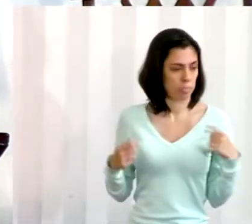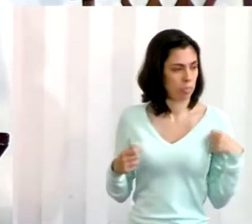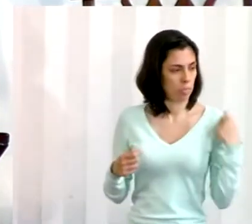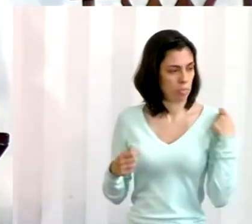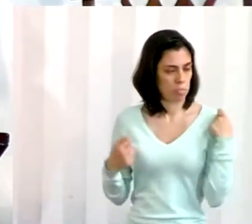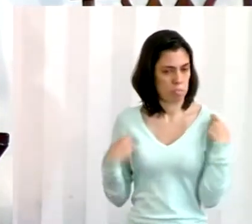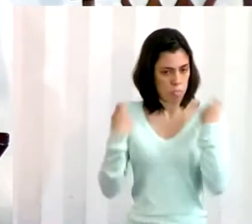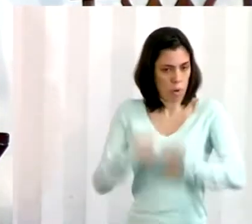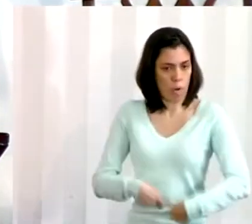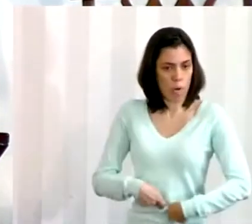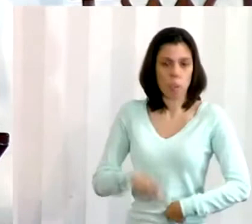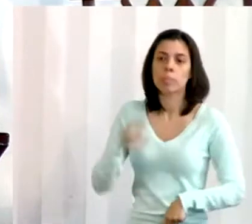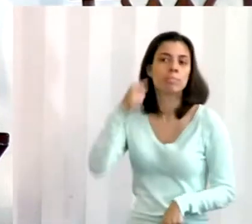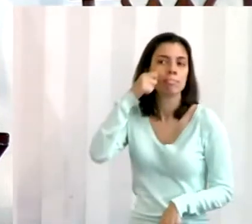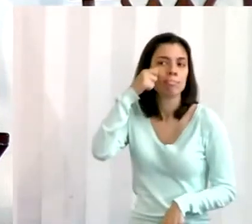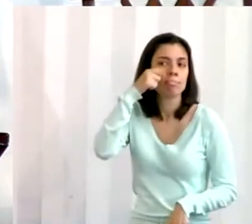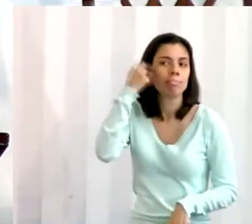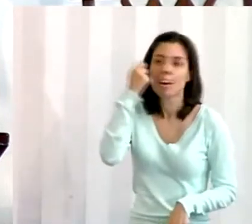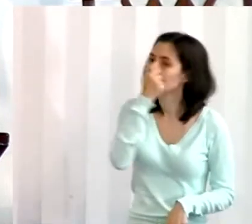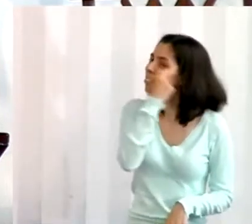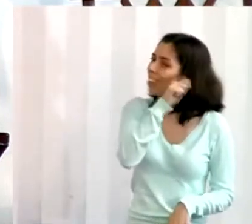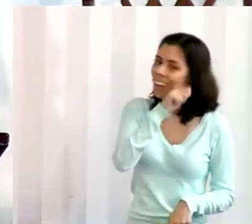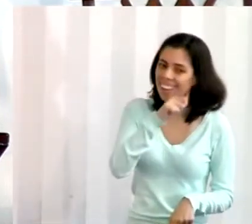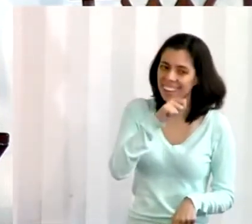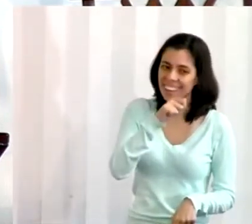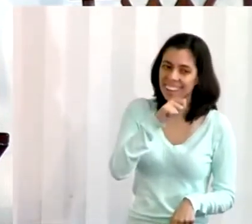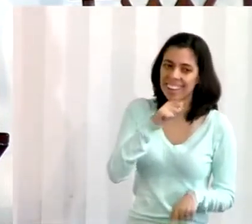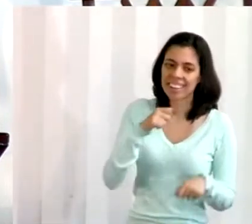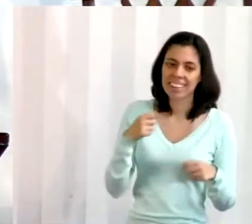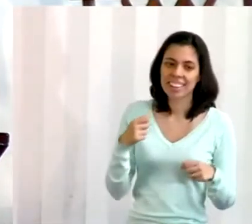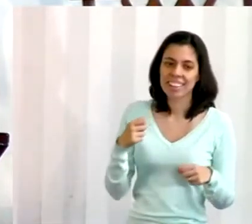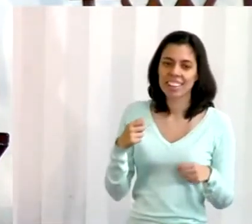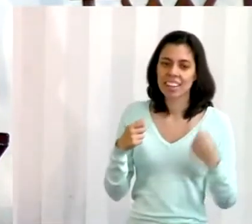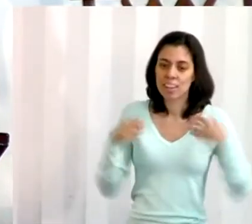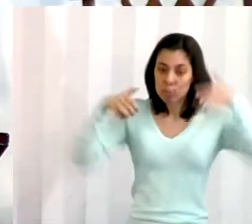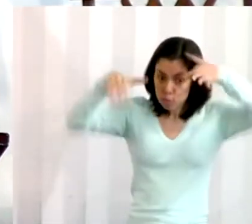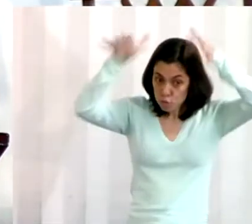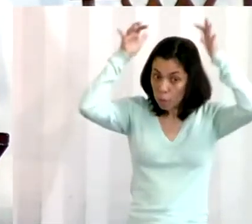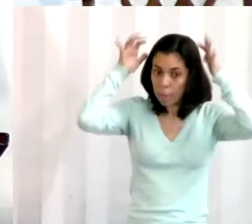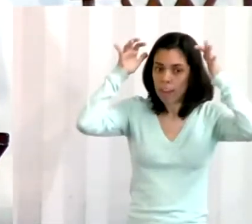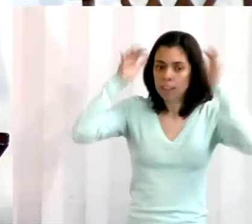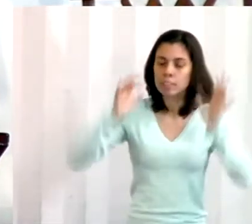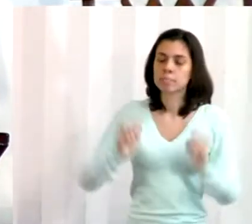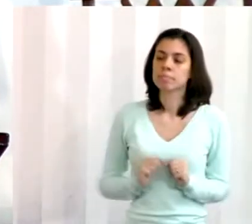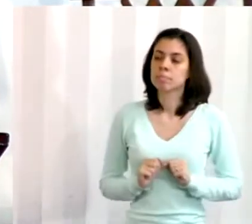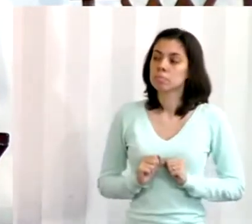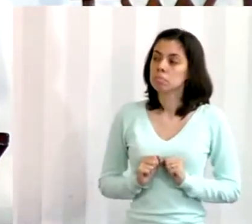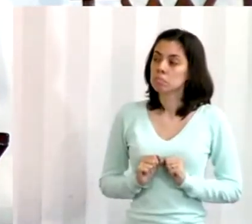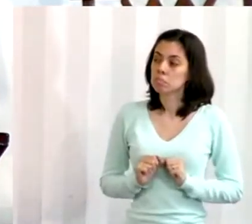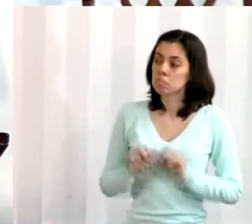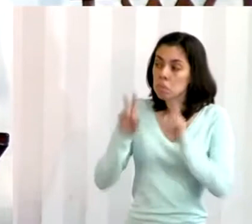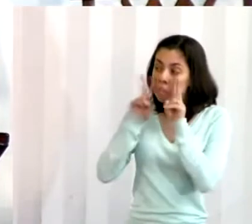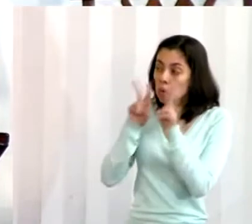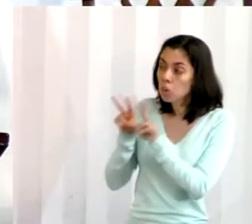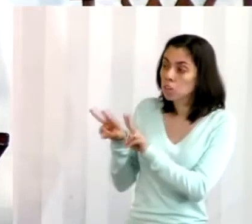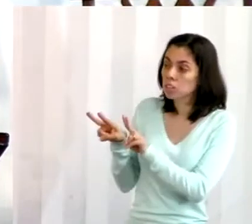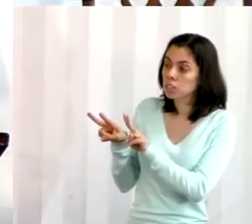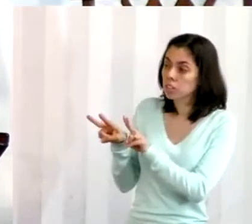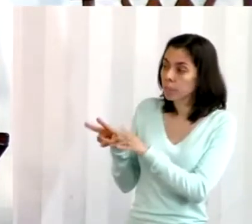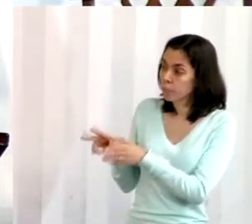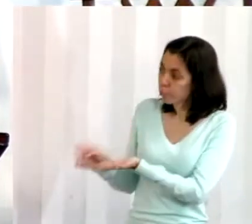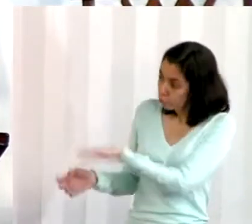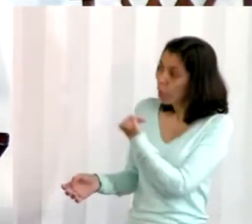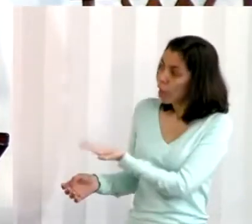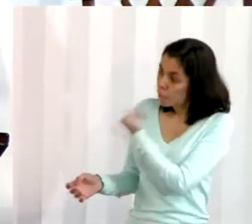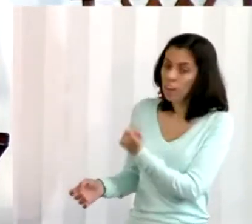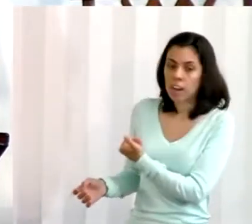vezes isso acontece, talvez isso pode ter acontecido hoje de manhã, com alguns de nós, ao sairmos das nossas casas